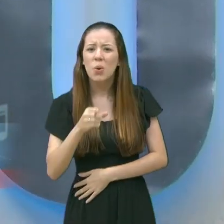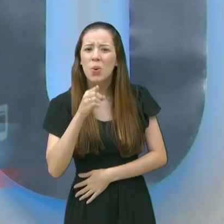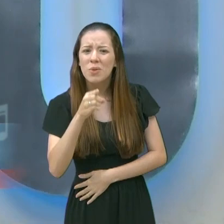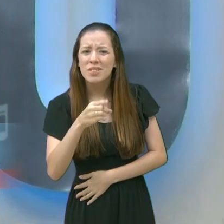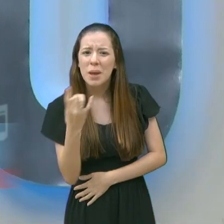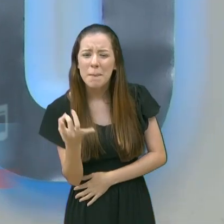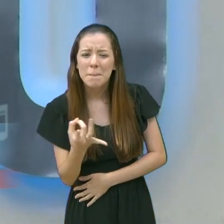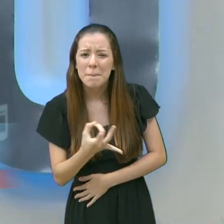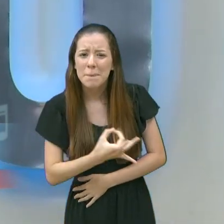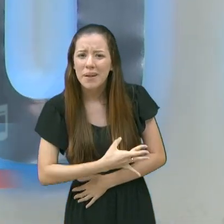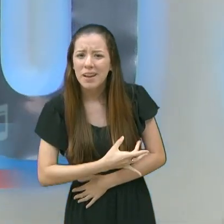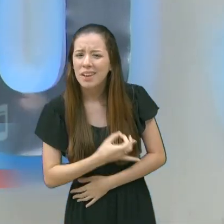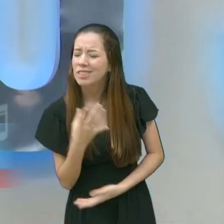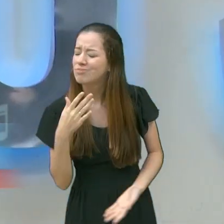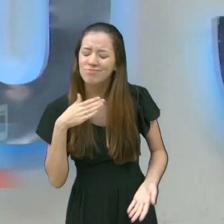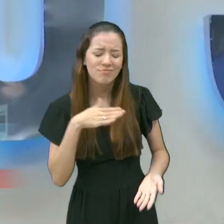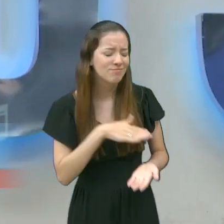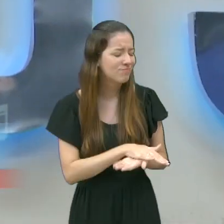tenha medo,